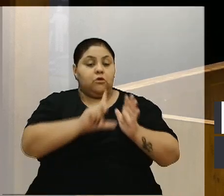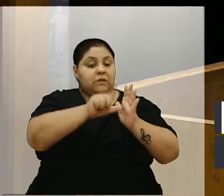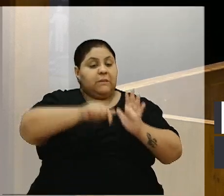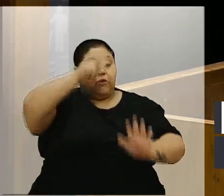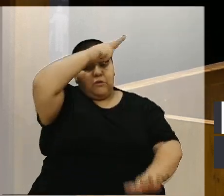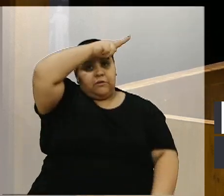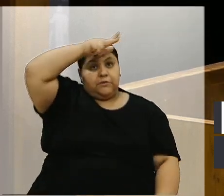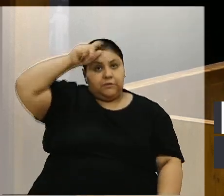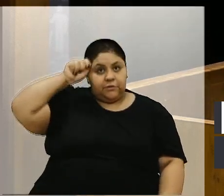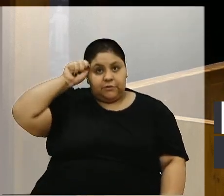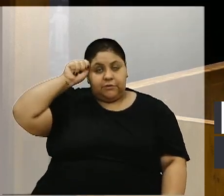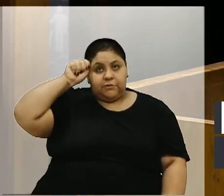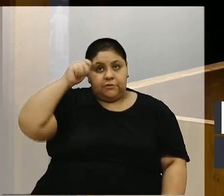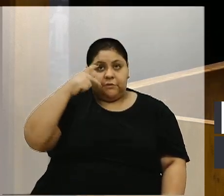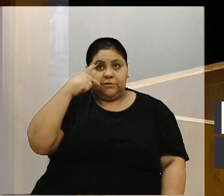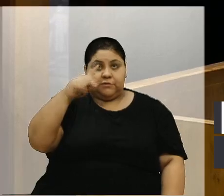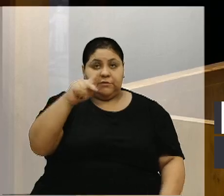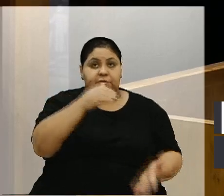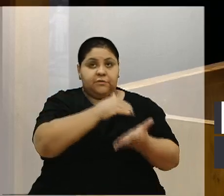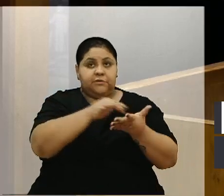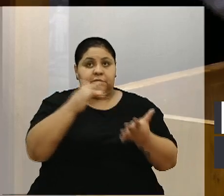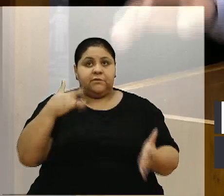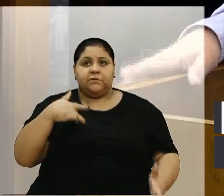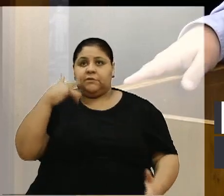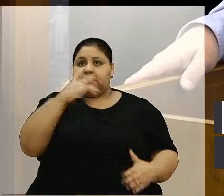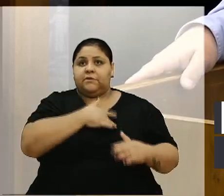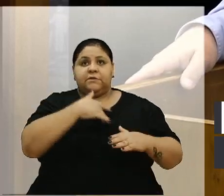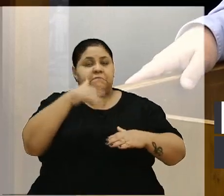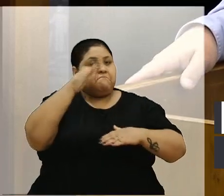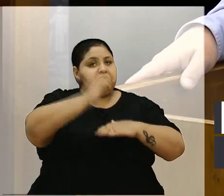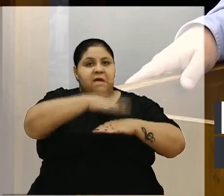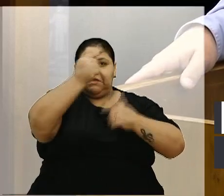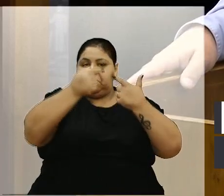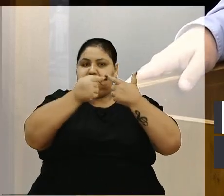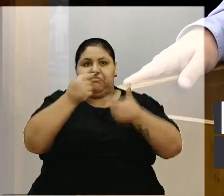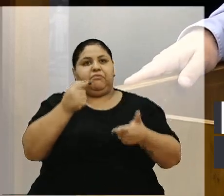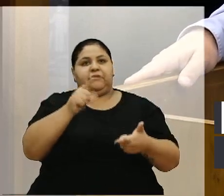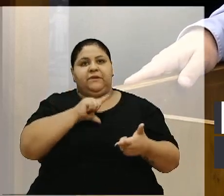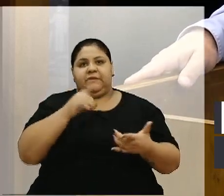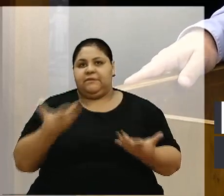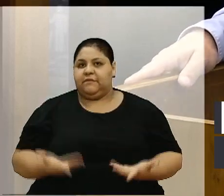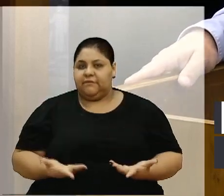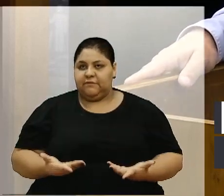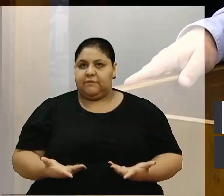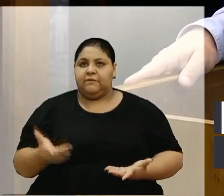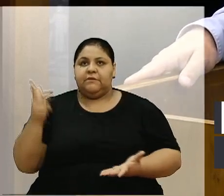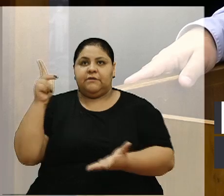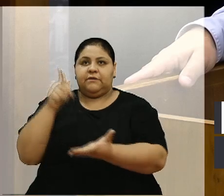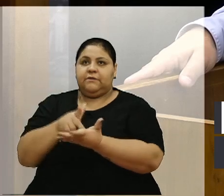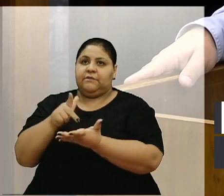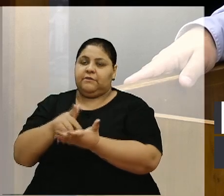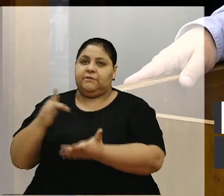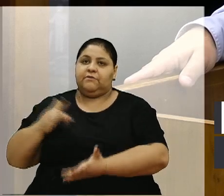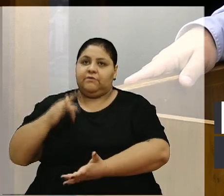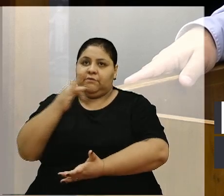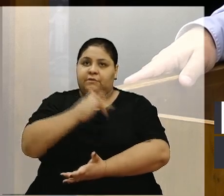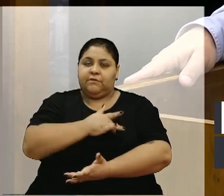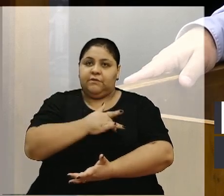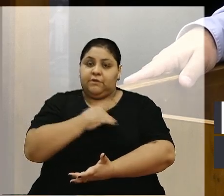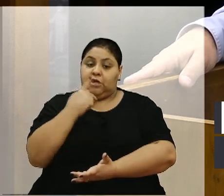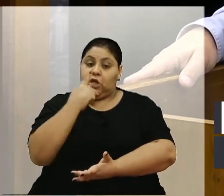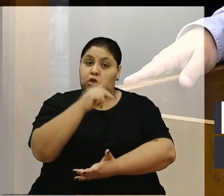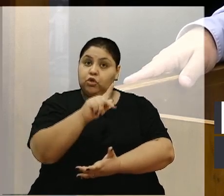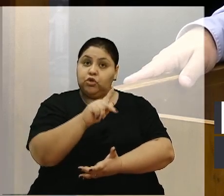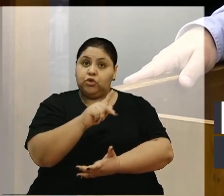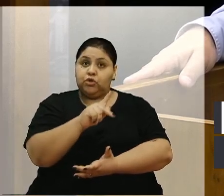prefeito, a sua secretária de saúde é uma das mais incompetentes que tem. E que, na verdade, secretária da saúde sua,